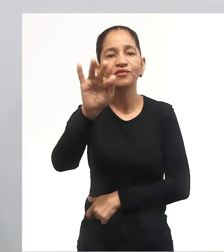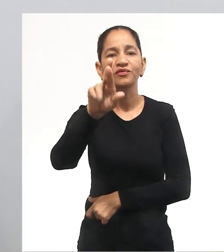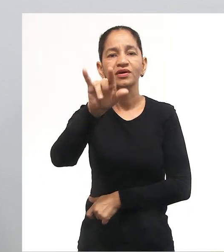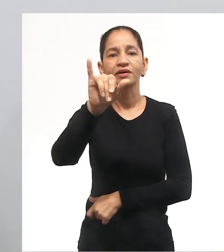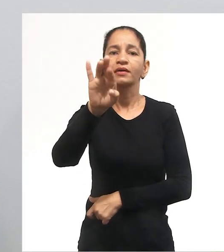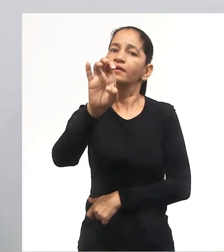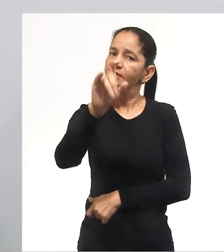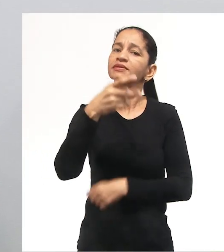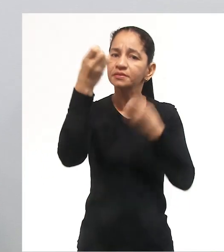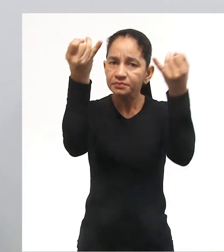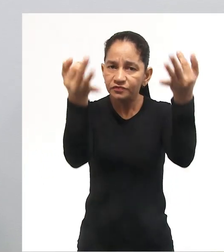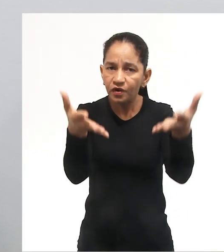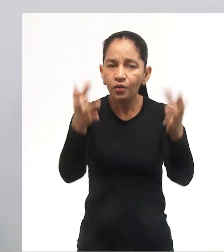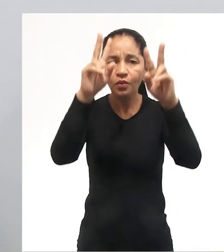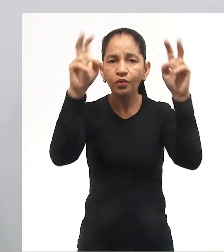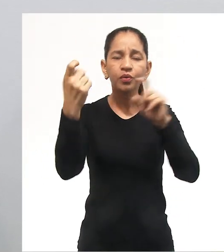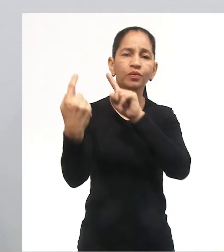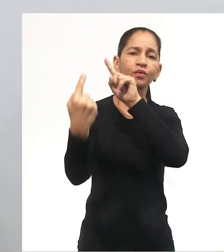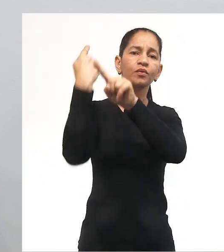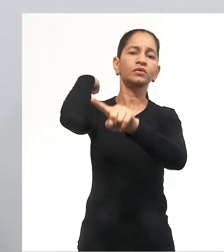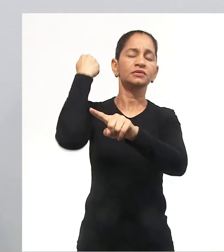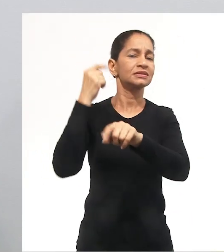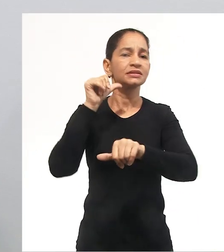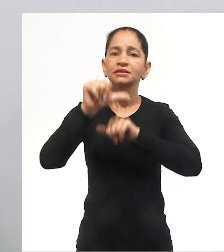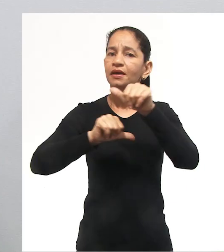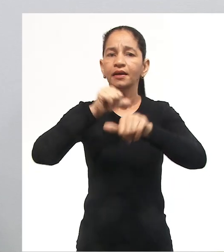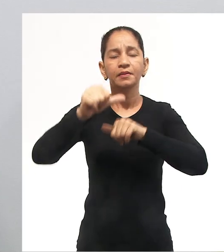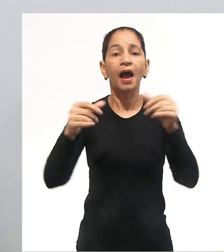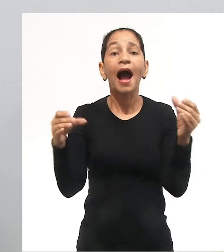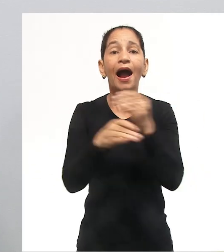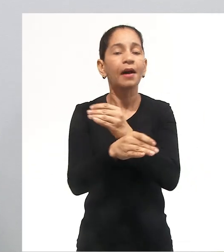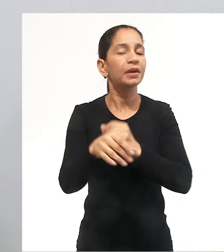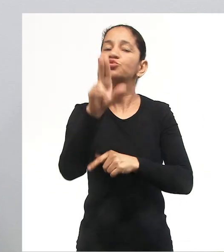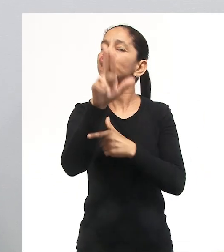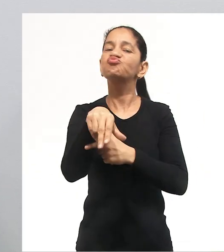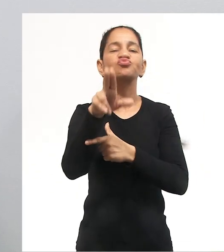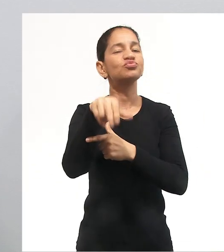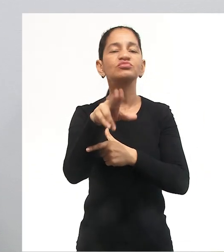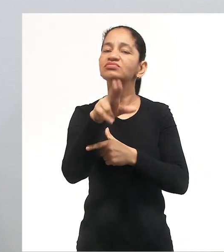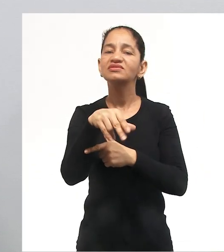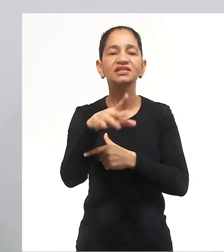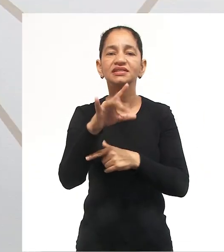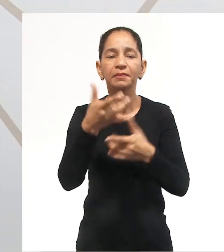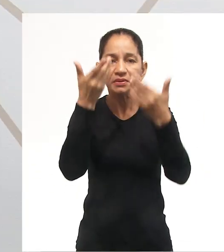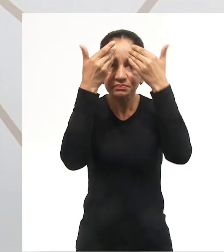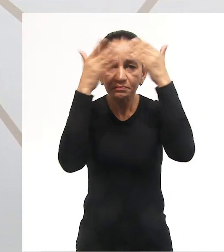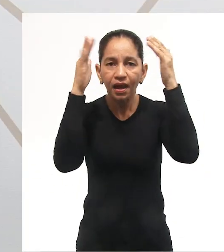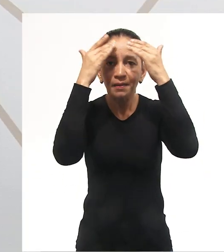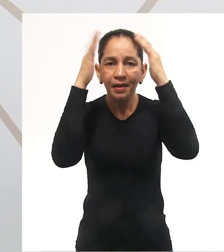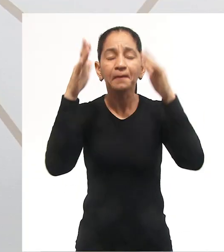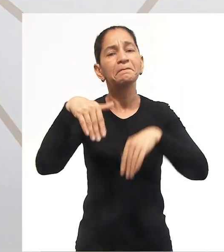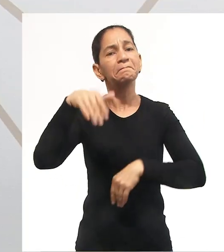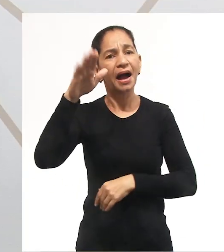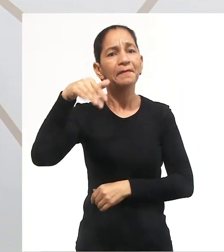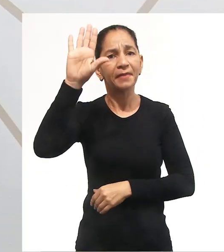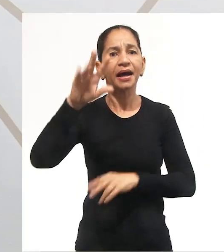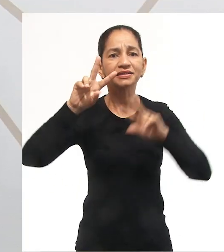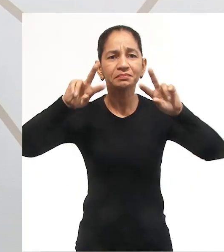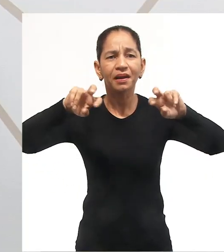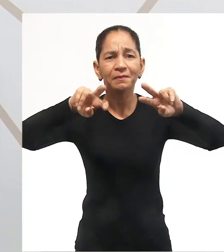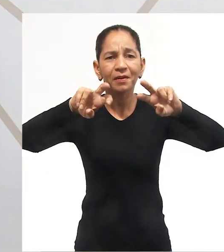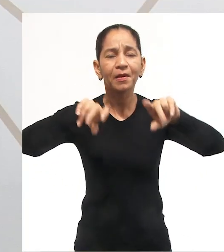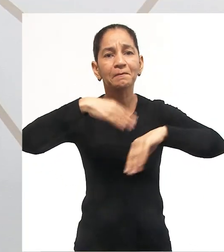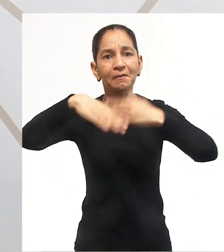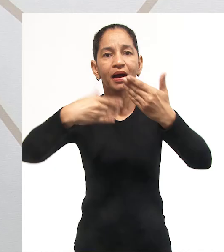Então, Paulo Freire dizia, né, nós somos seres em constante inacabamento. E esse inacabamento é o resultado e é o que promove